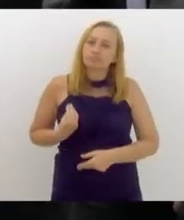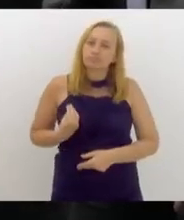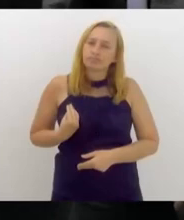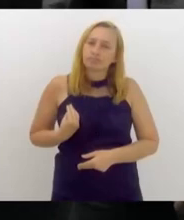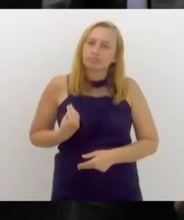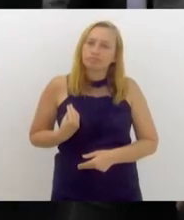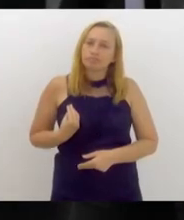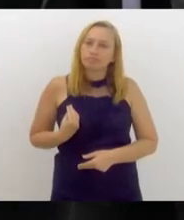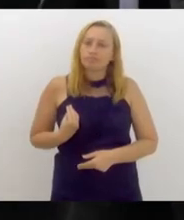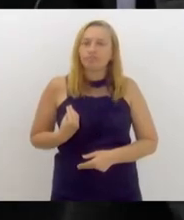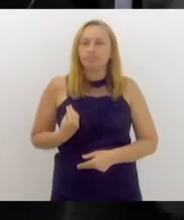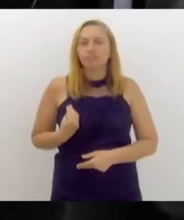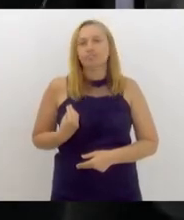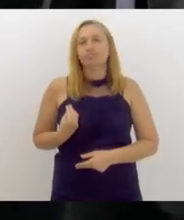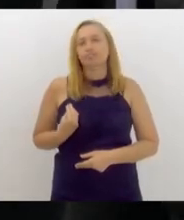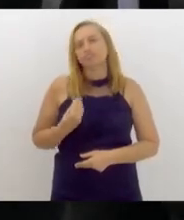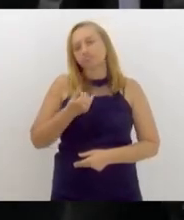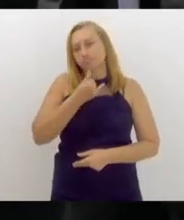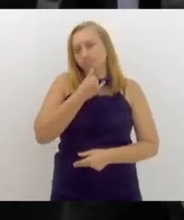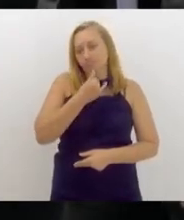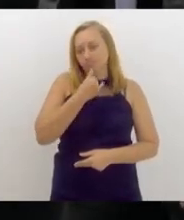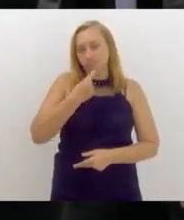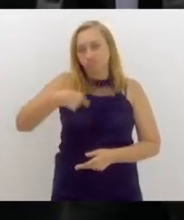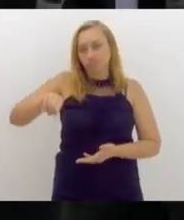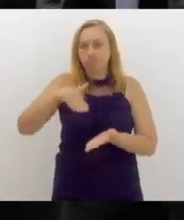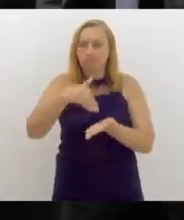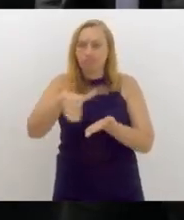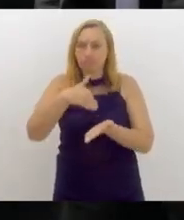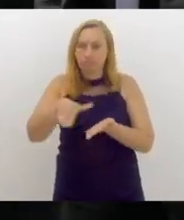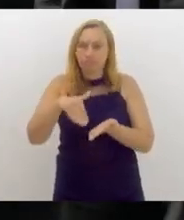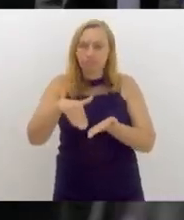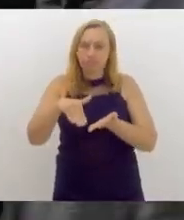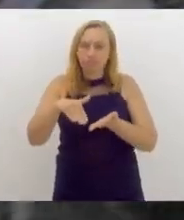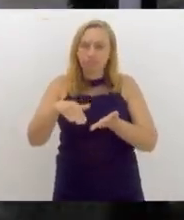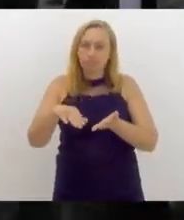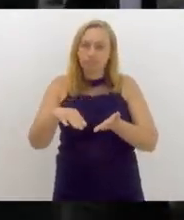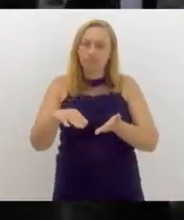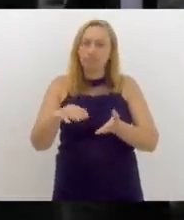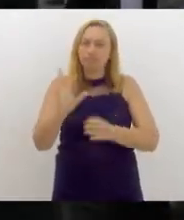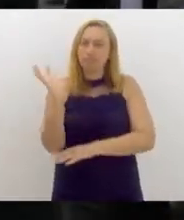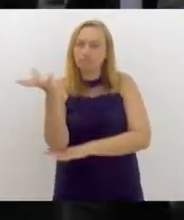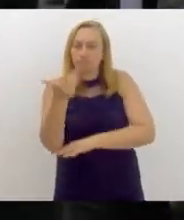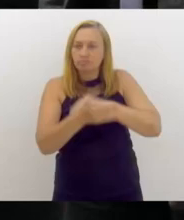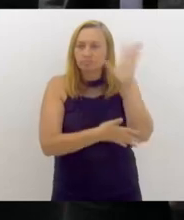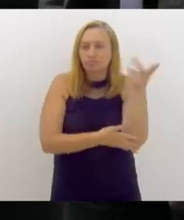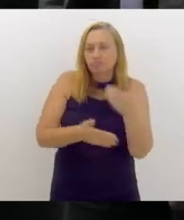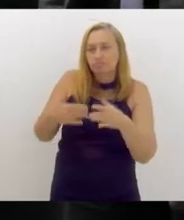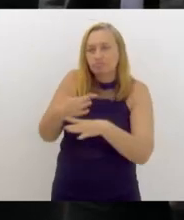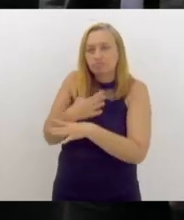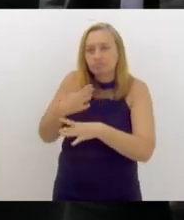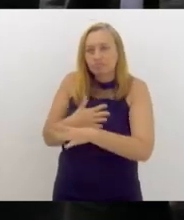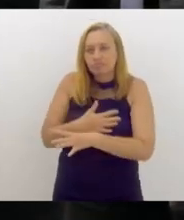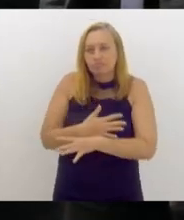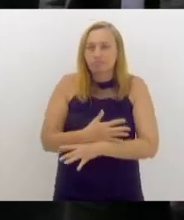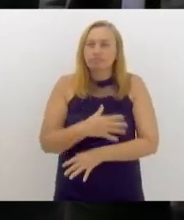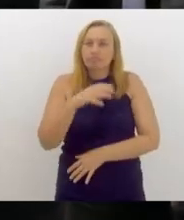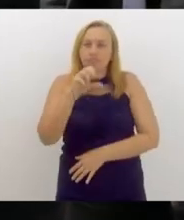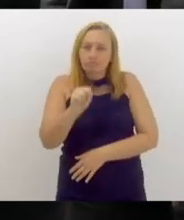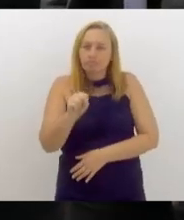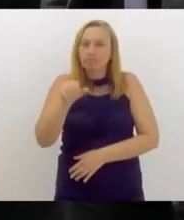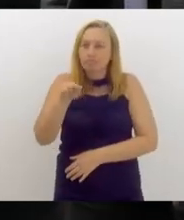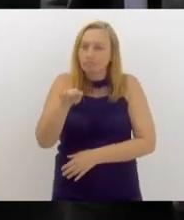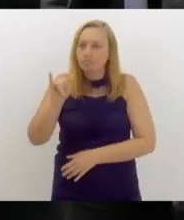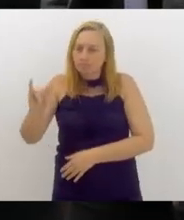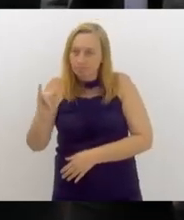nos destemperam. Quando eu fui secretário de Conservação e Meio Ambiente dessa cidade, lidando com 8 bi